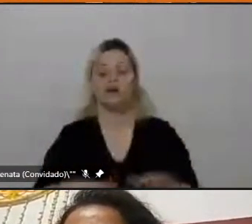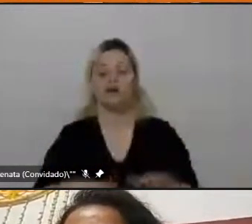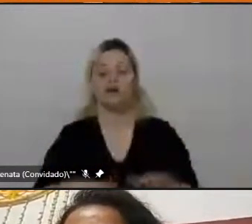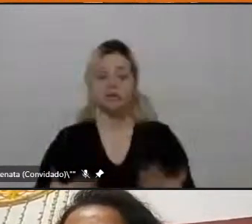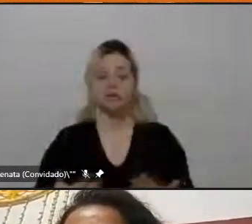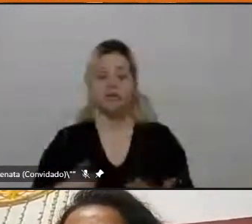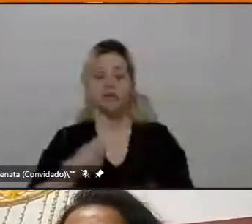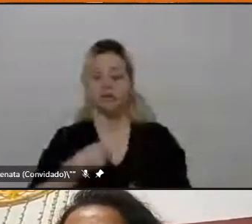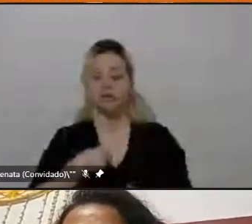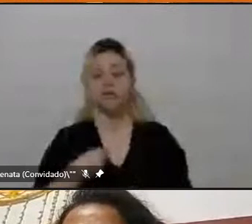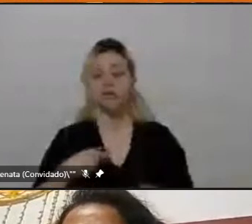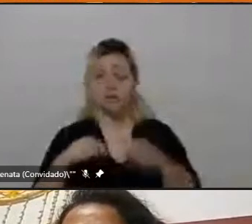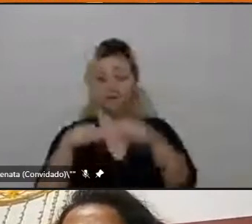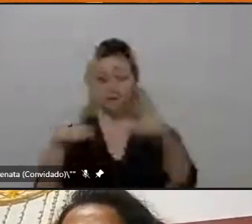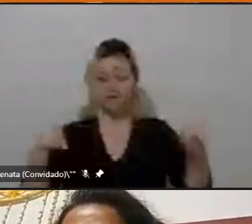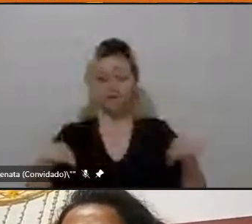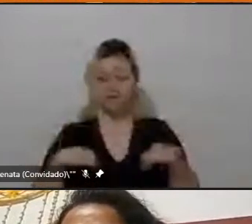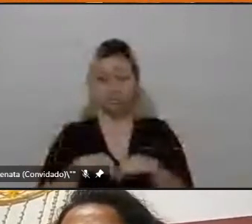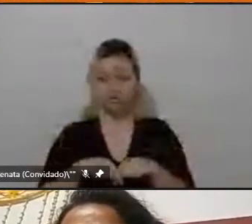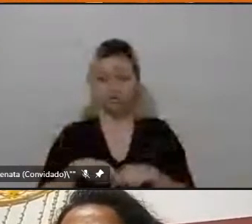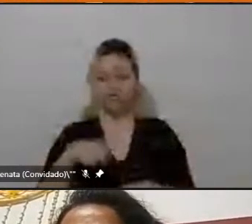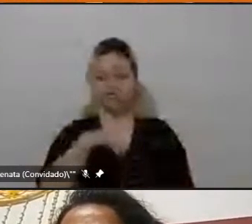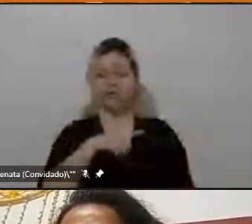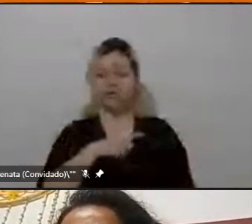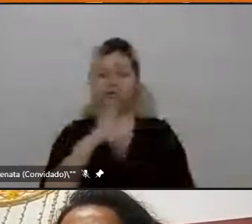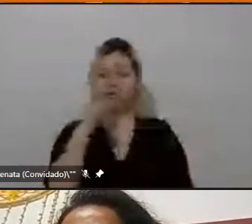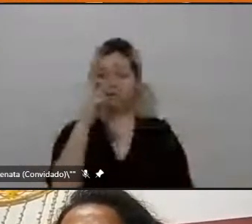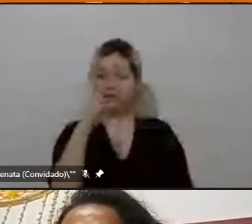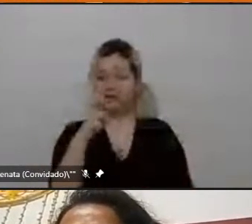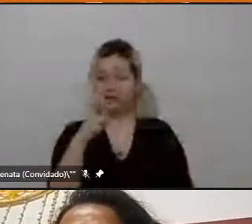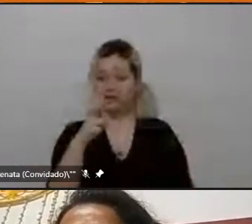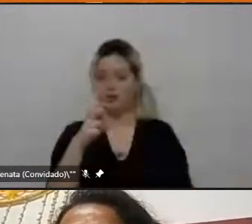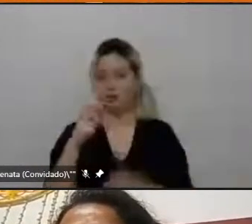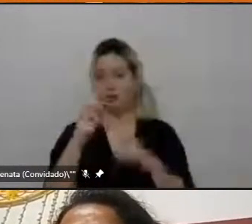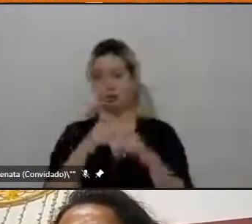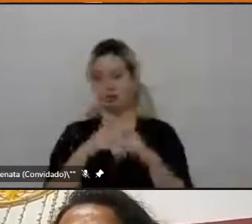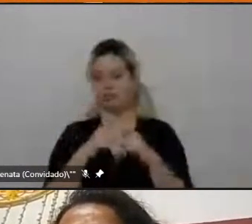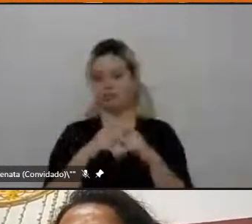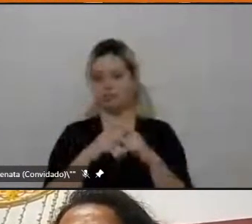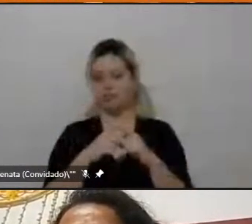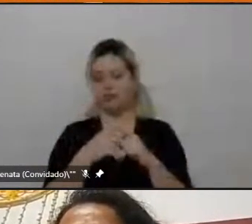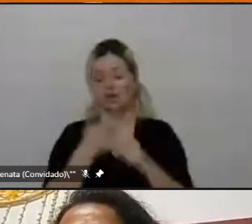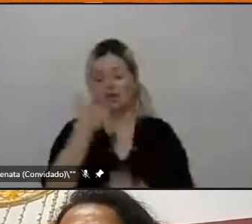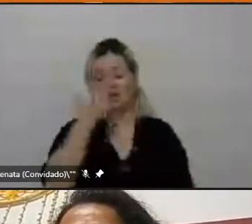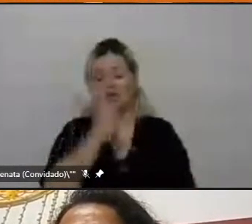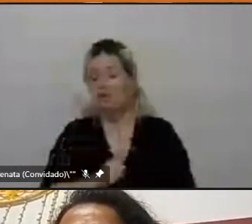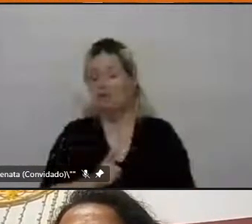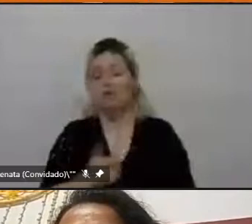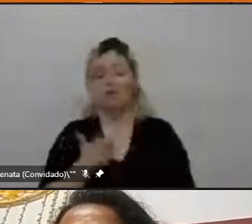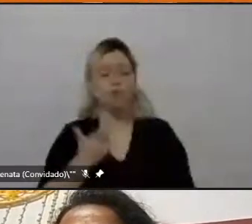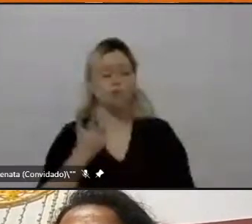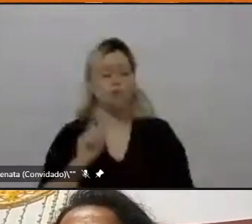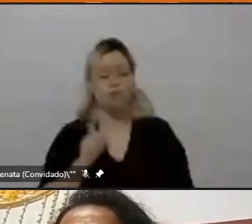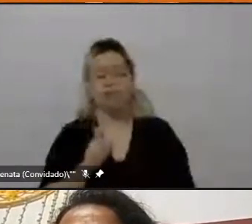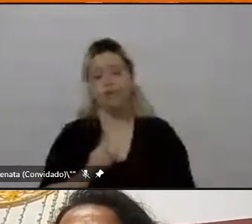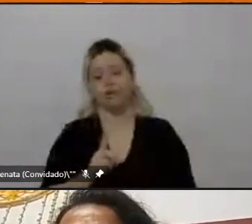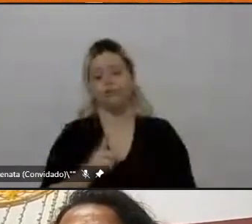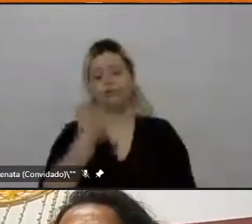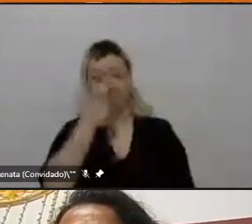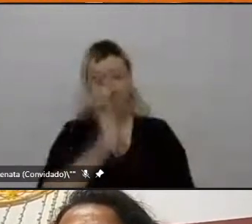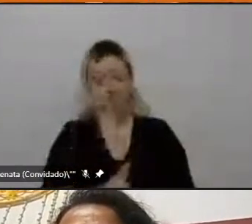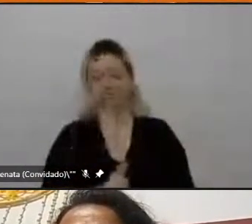A minha região de 5 médicos tem 1,5 médico. E a gente não consegue. Então, por que eu falo dos meios de comunicação?